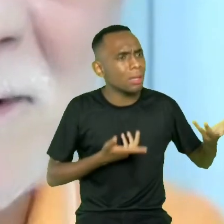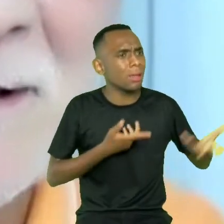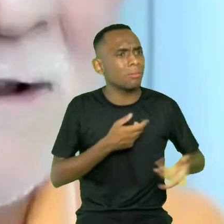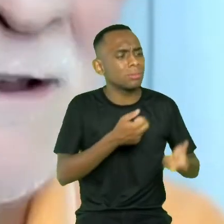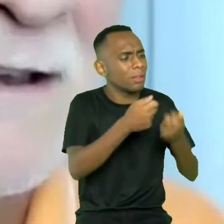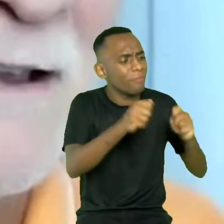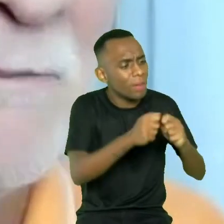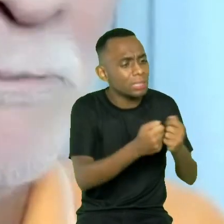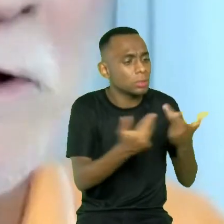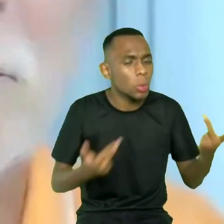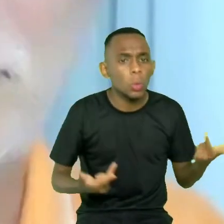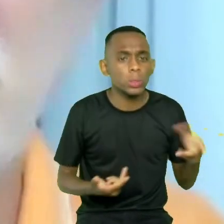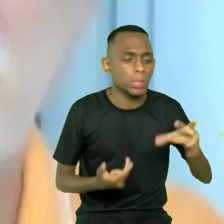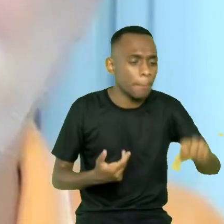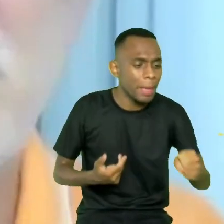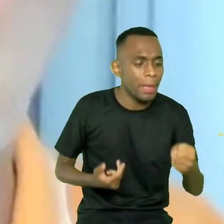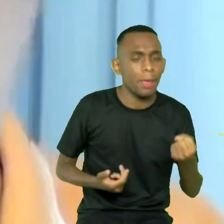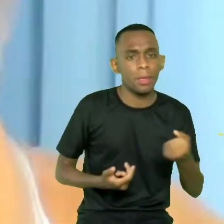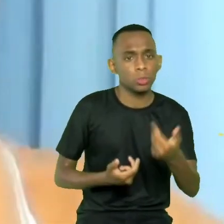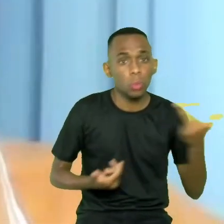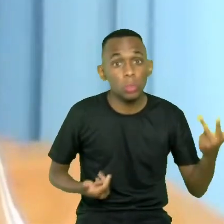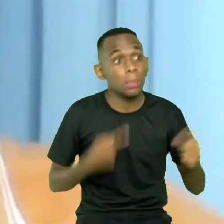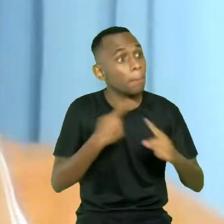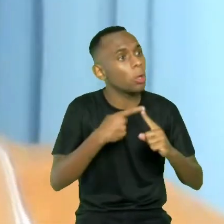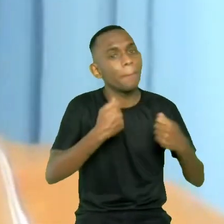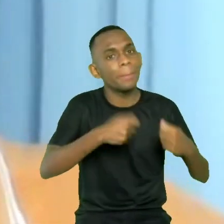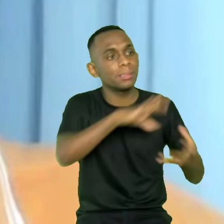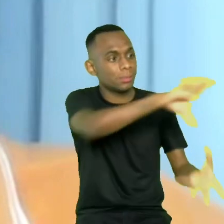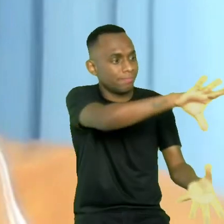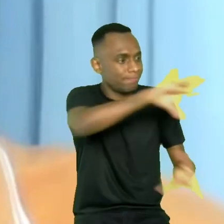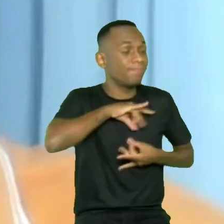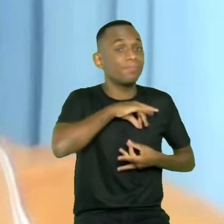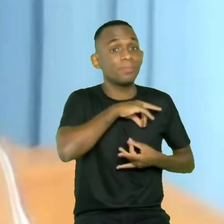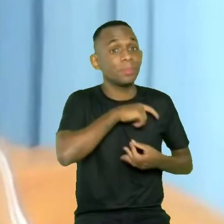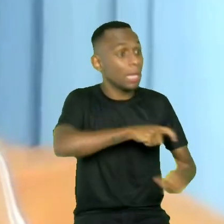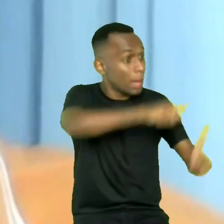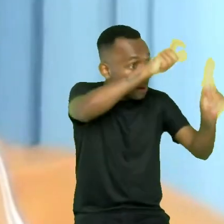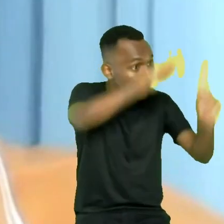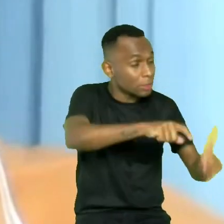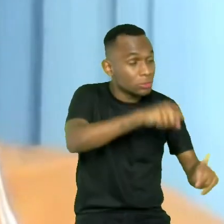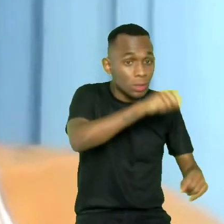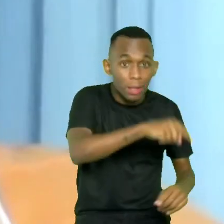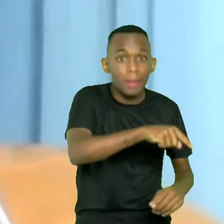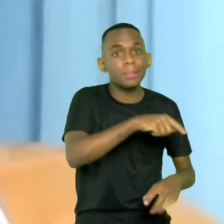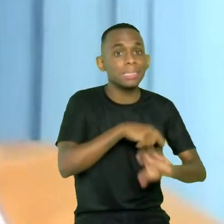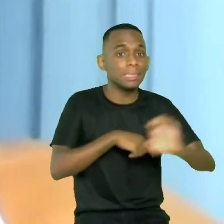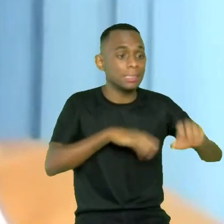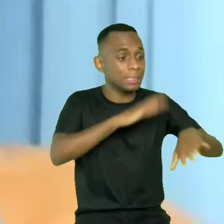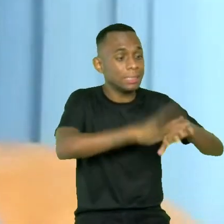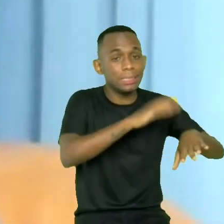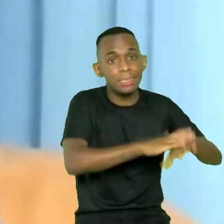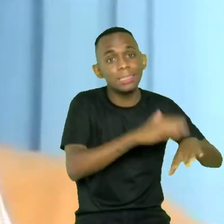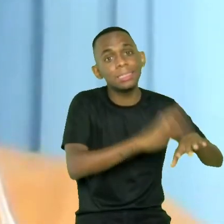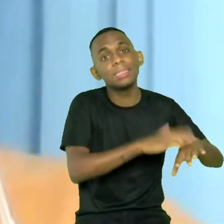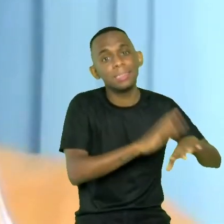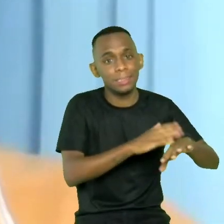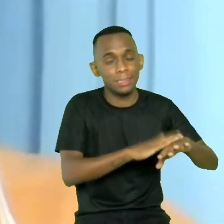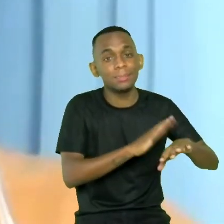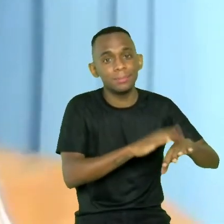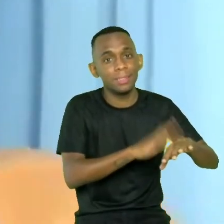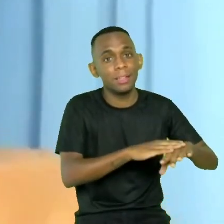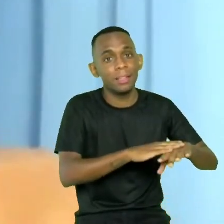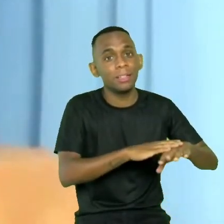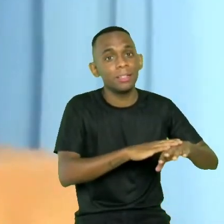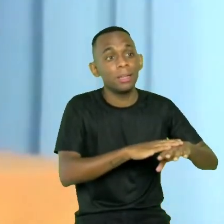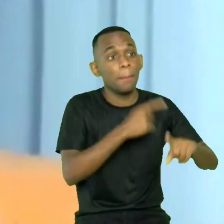coisas, né? Porque eu vou ter que fazer alguém que é canhoto e vou ter que convencer o espectador de